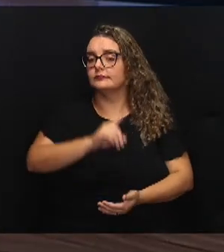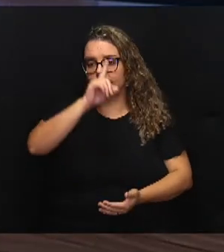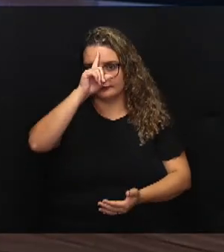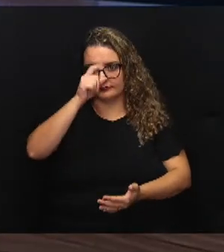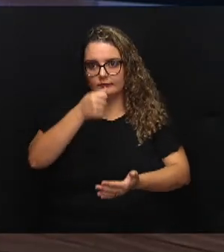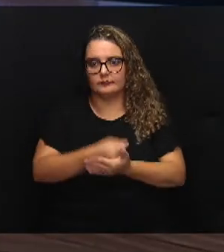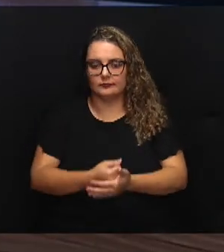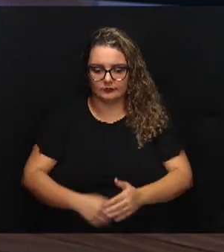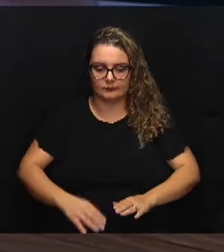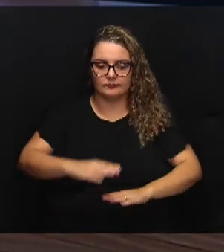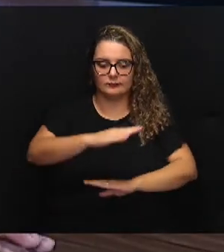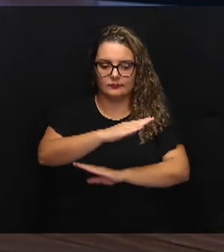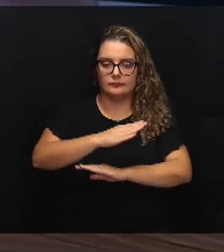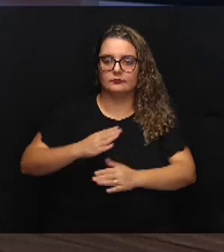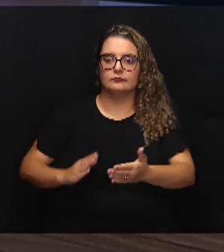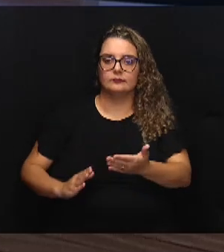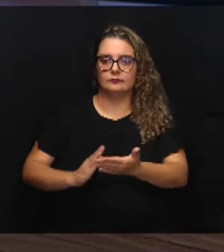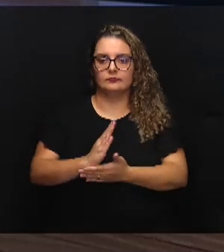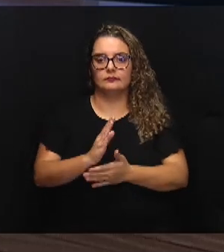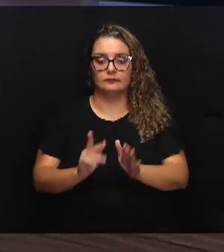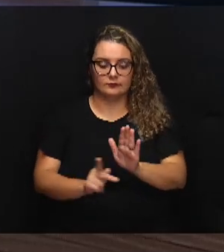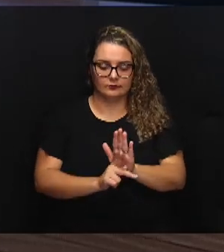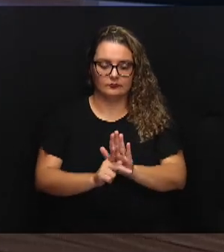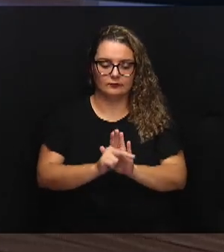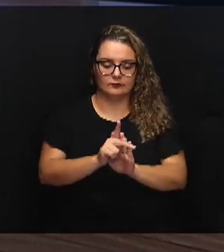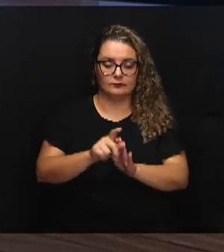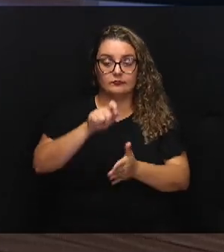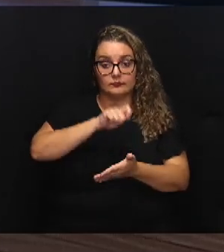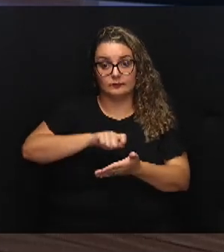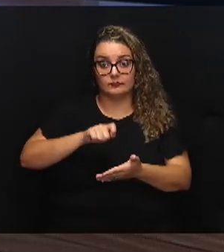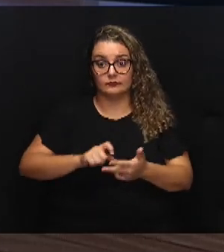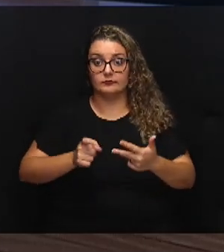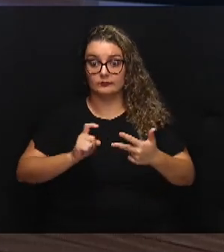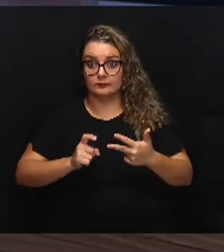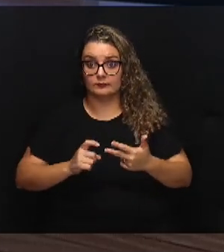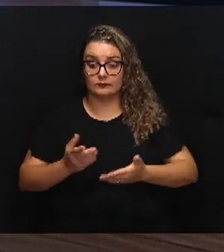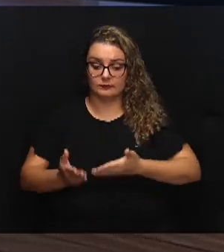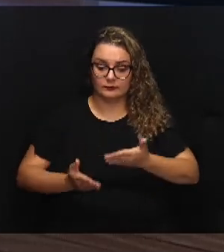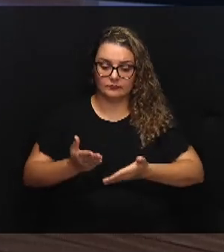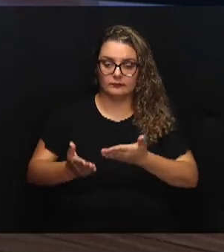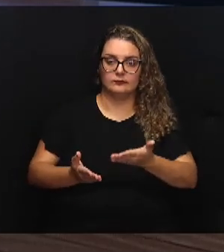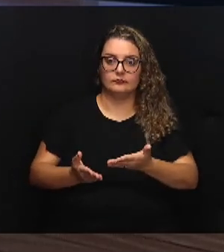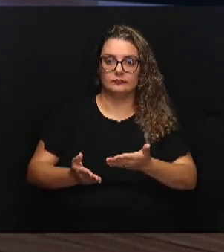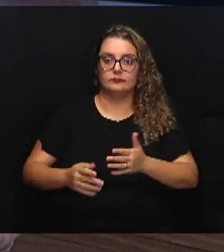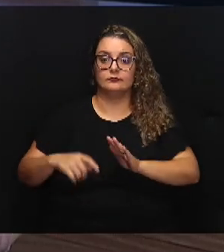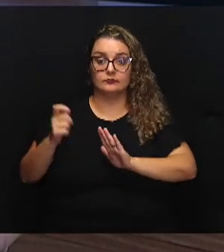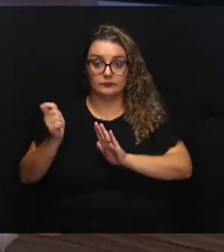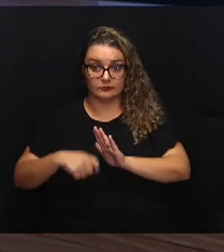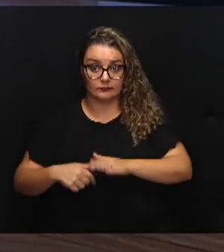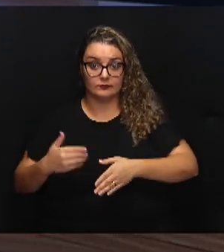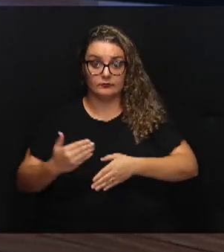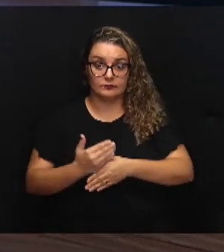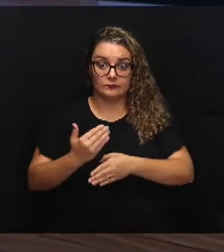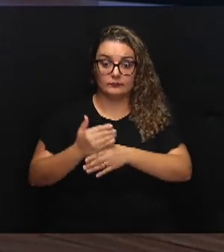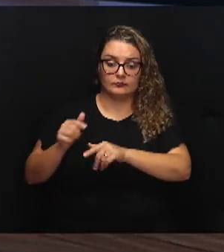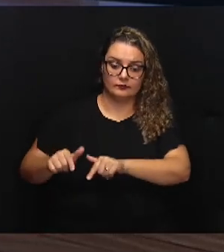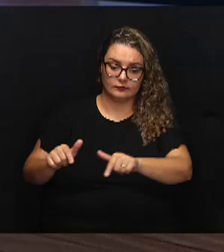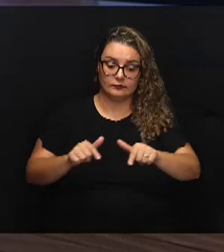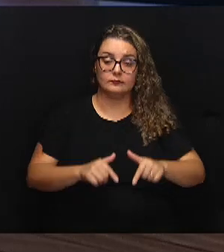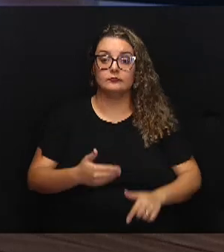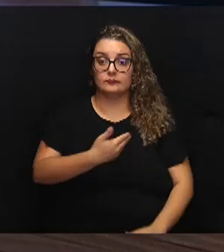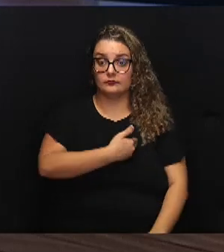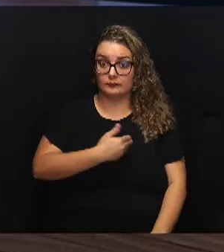a Câmara aprovou o projeto de autoria do Executivo que trata da execução de obras nos espaços